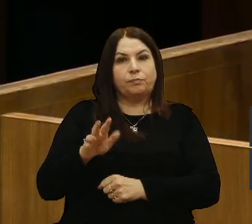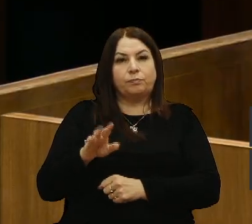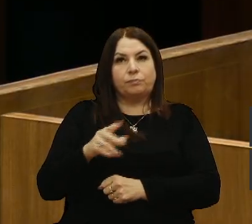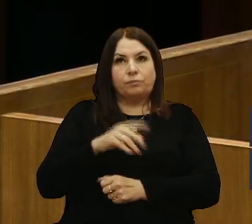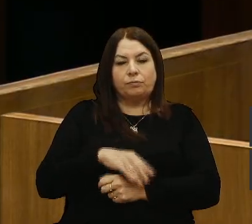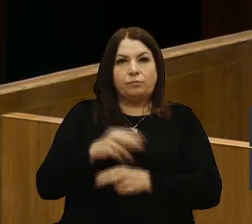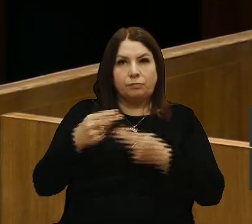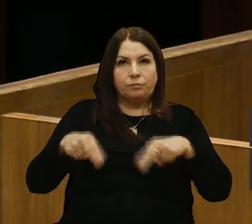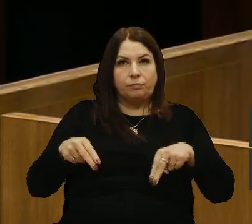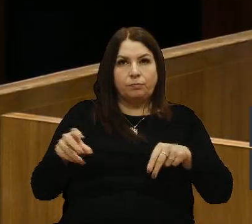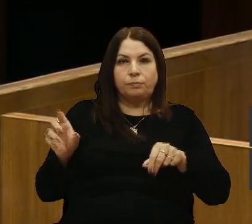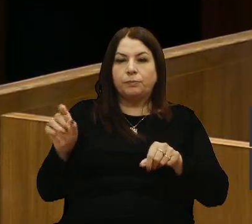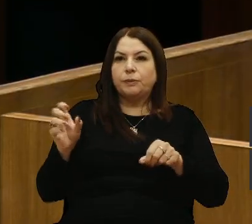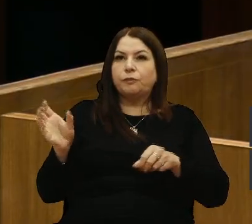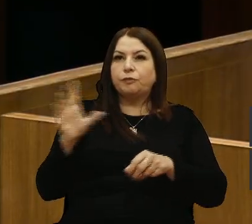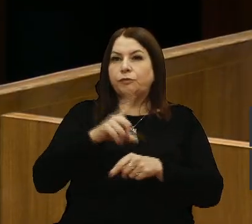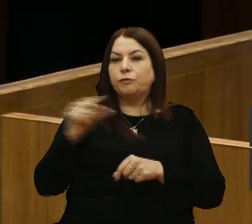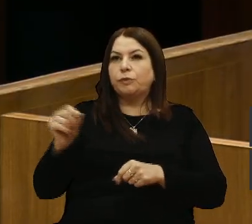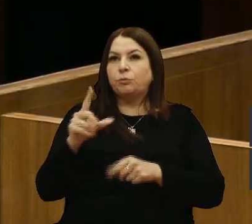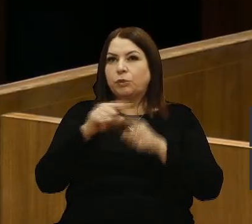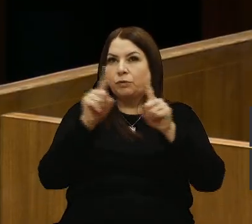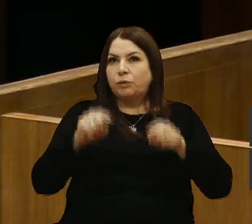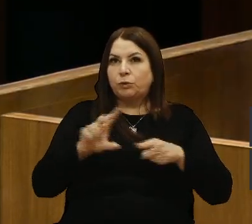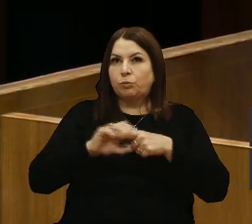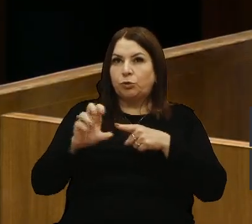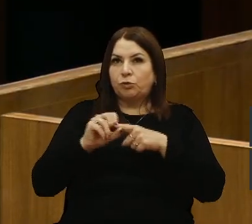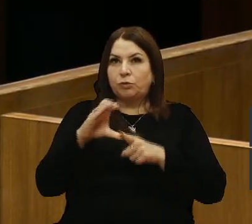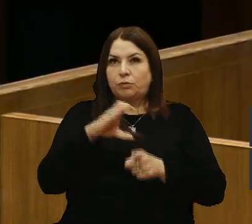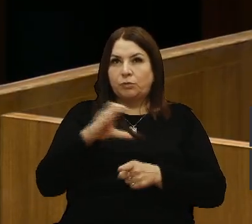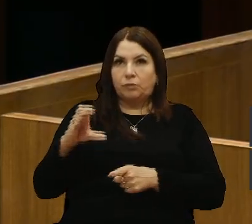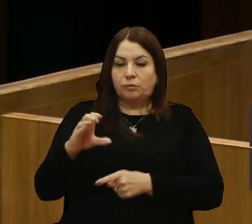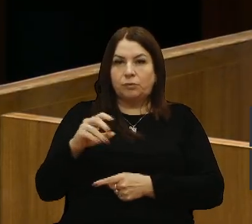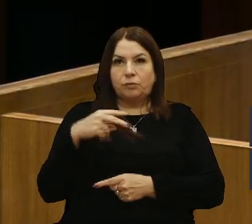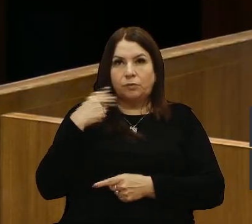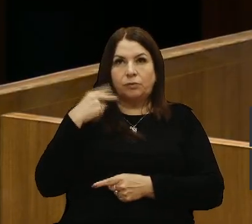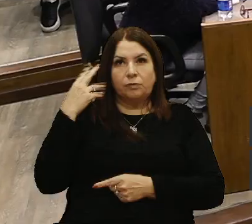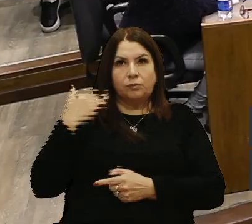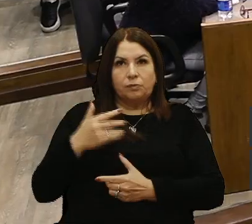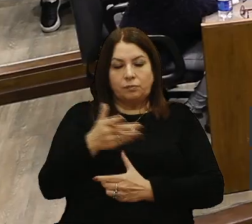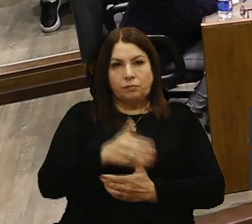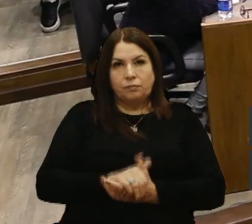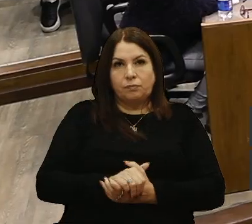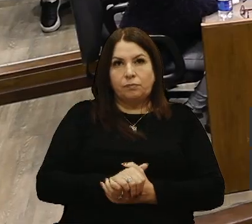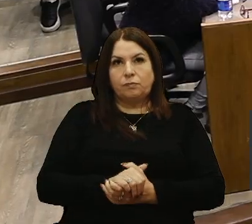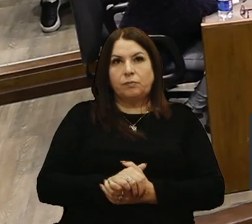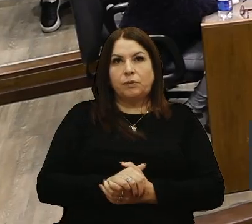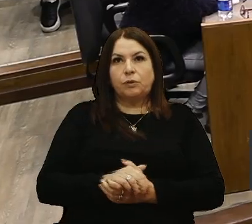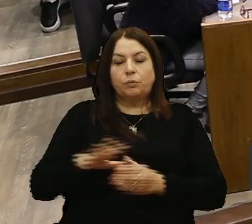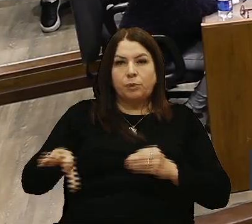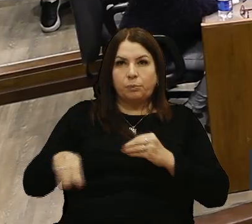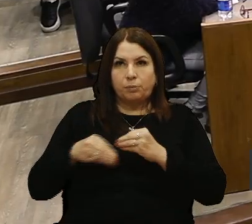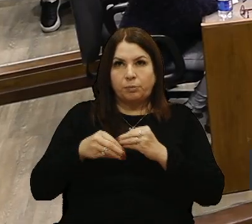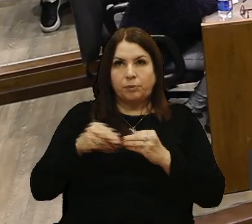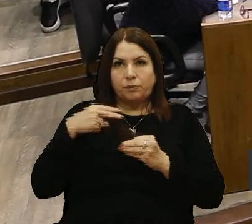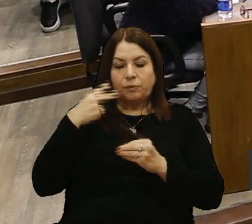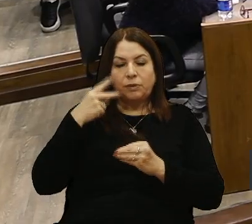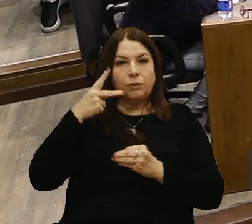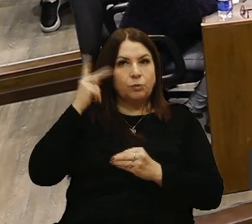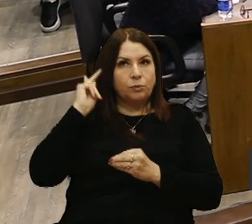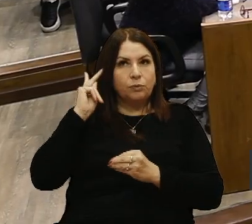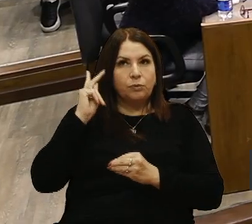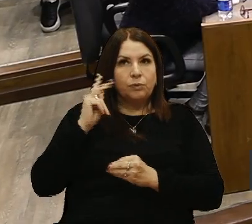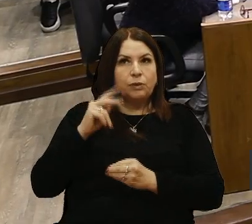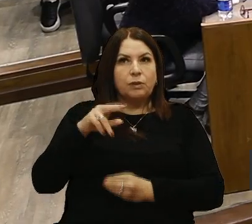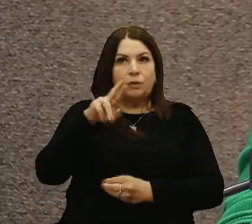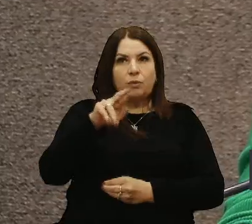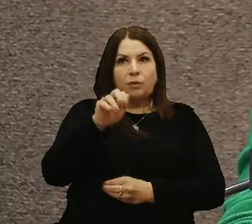inaugurar e vai embora, porque na inauguração tem um monte de servidor e puxa saco e CCs. Sua parte, vereadora Dai. Só para complementar, vereador Iago, o